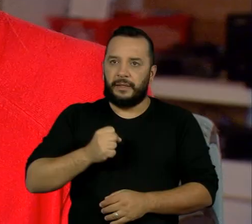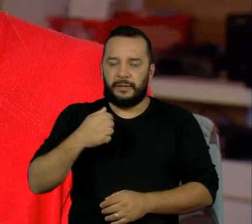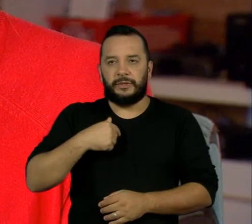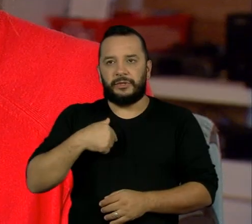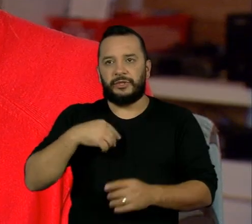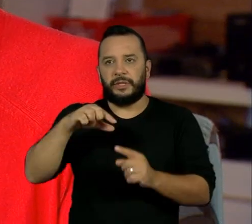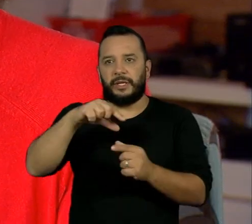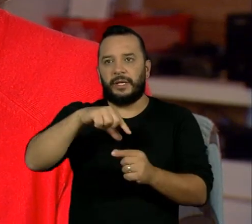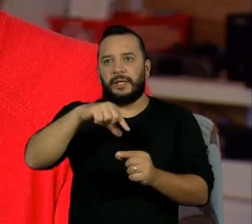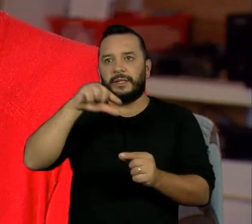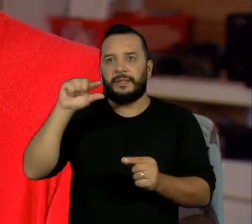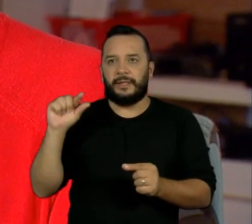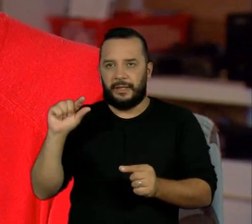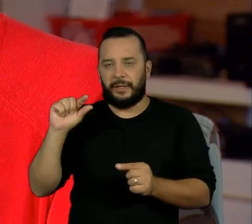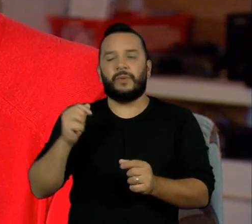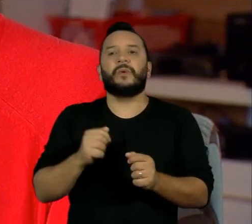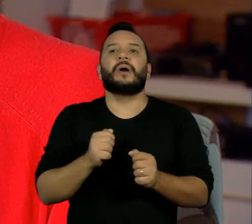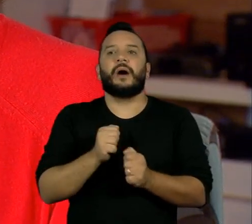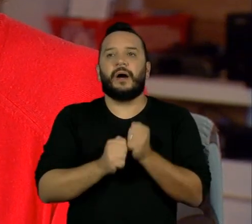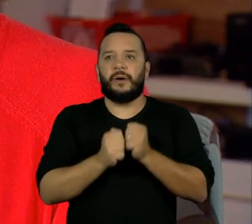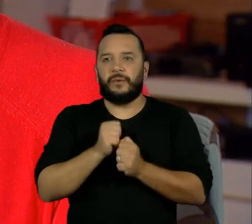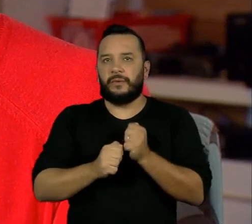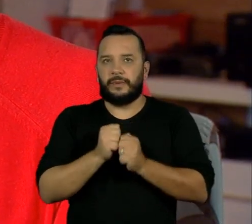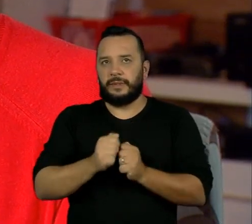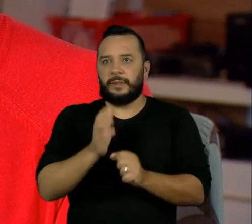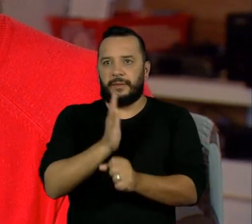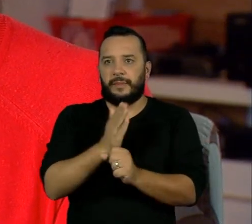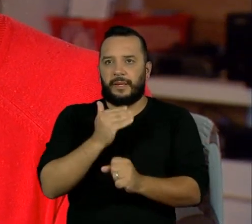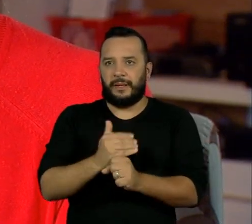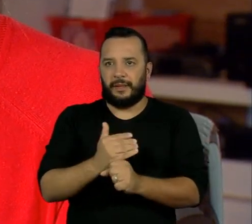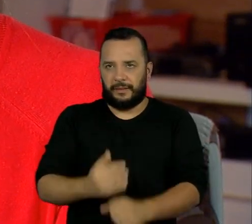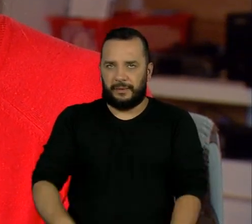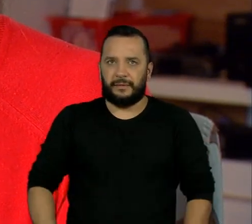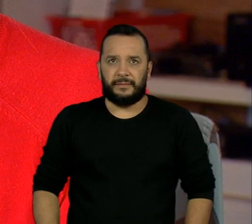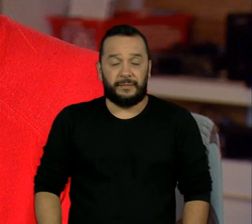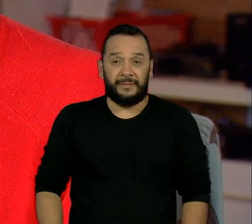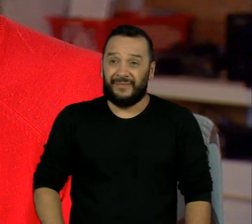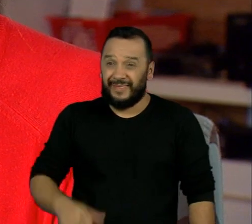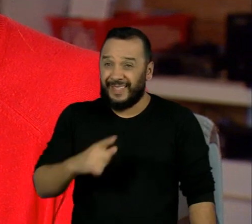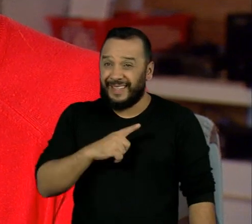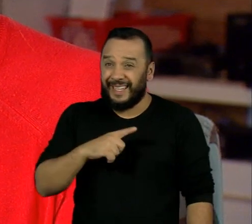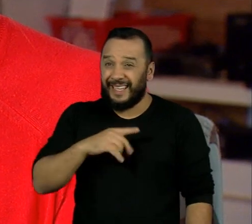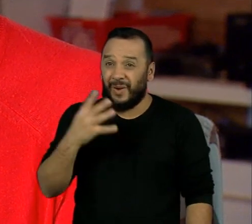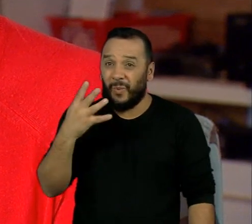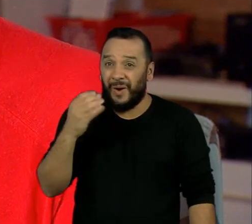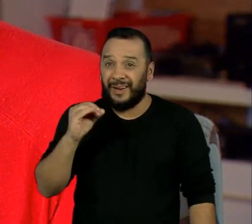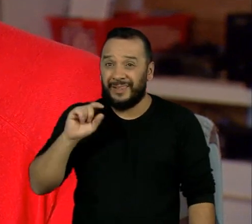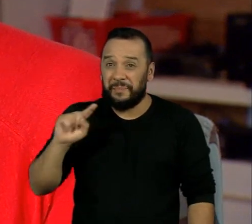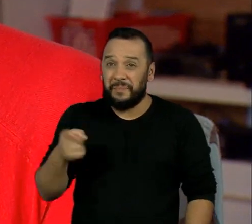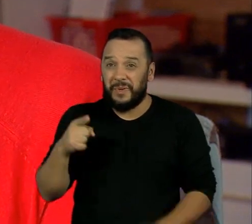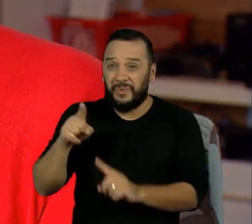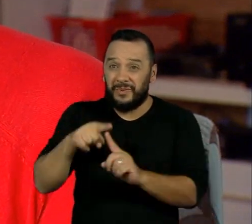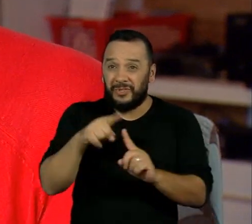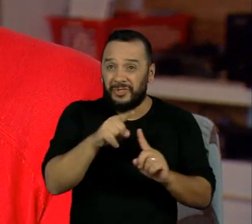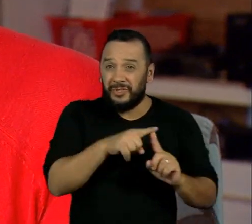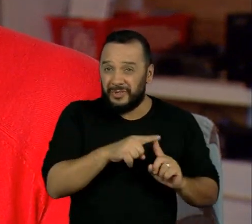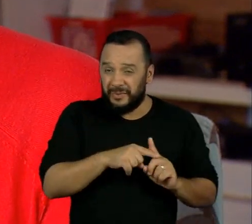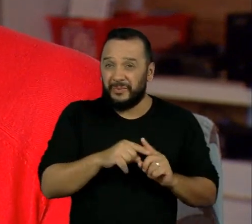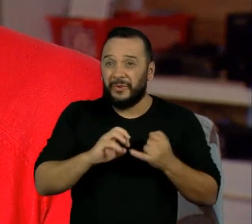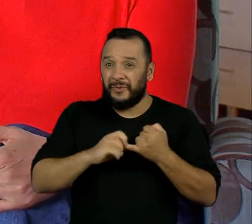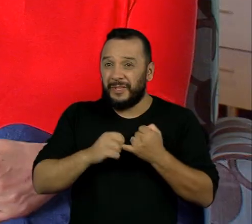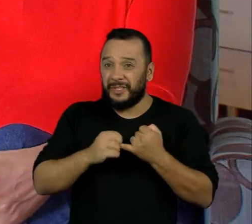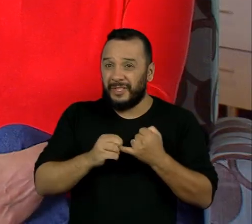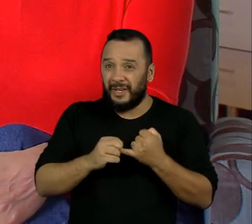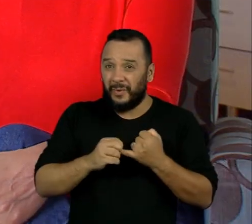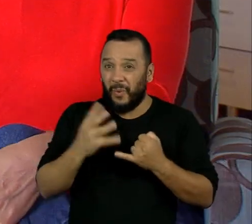Aí eu ficava besta, eu falava assim, gente, tem 40 mil espécies de feijão, Ari, tá certo isso ou são 4